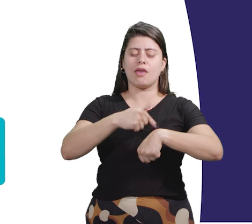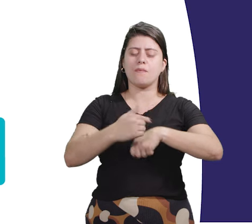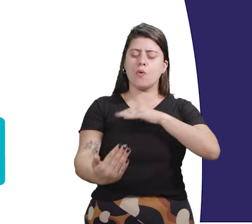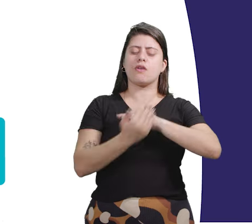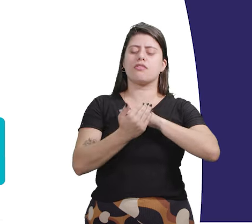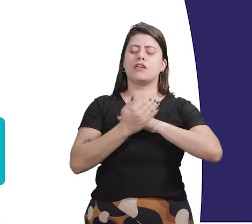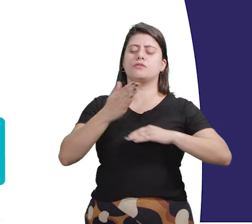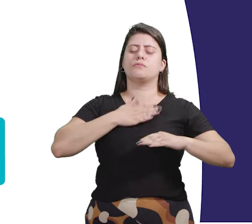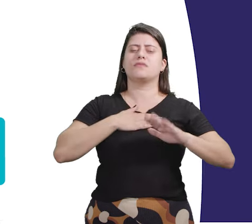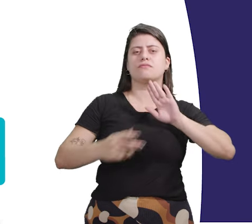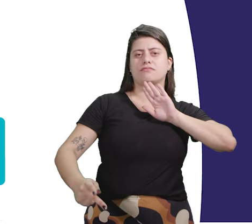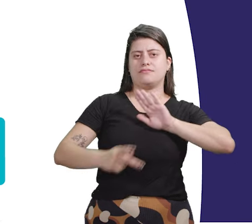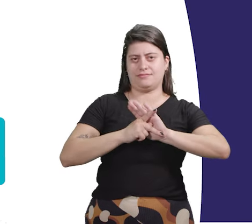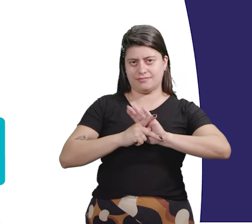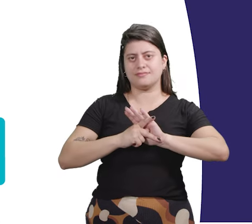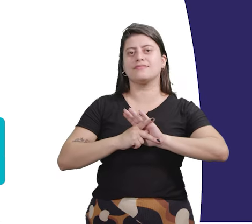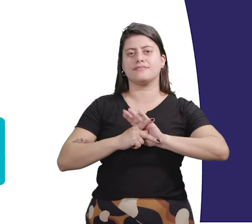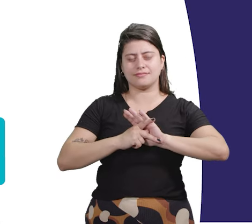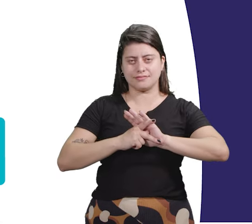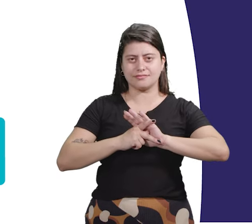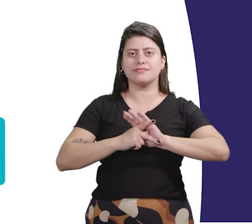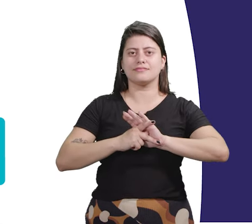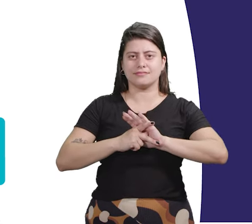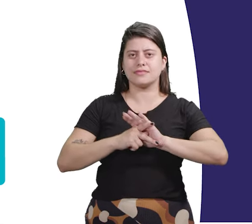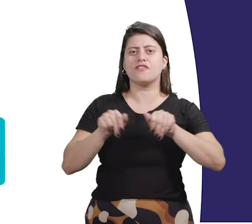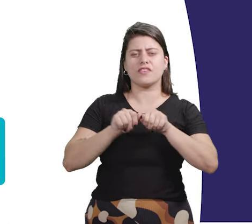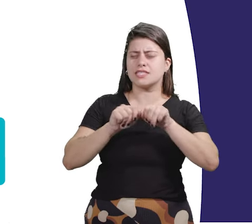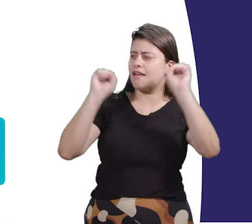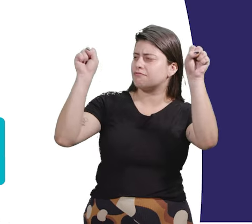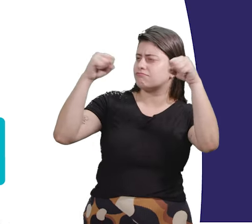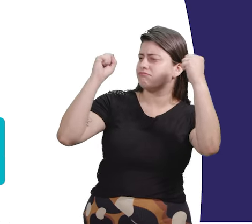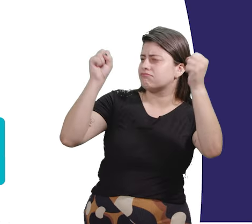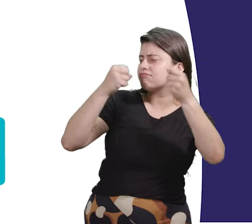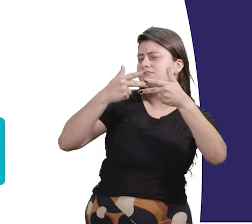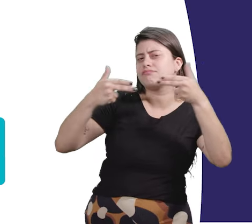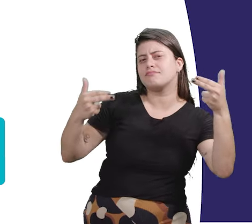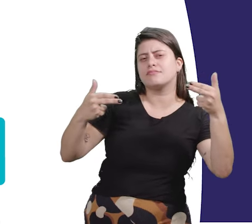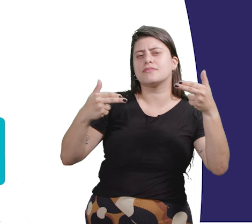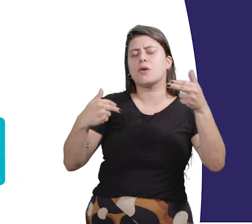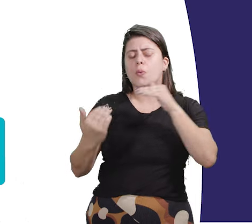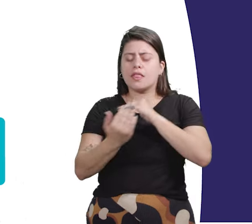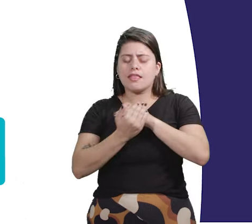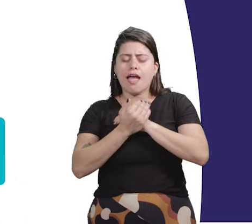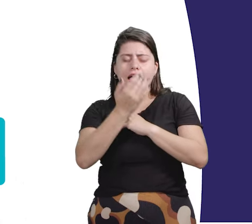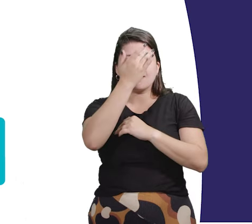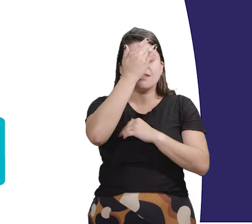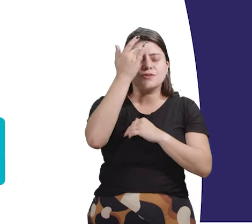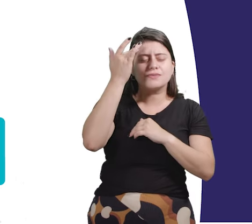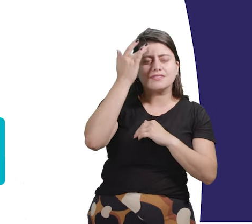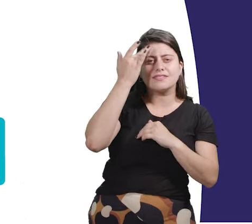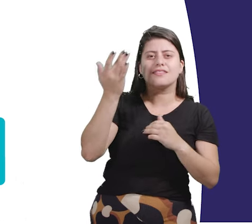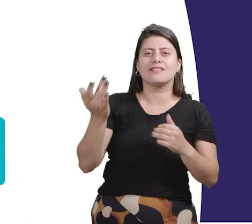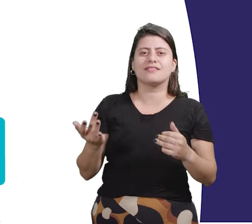de qualidade deles com eles mesmos, né? Atividade física, um autocuidado de